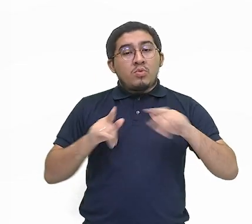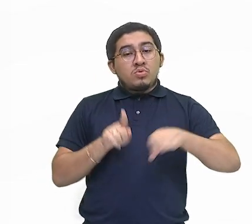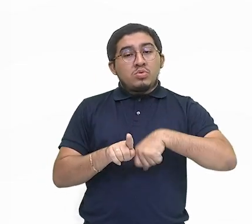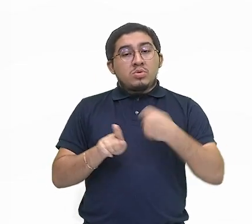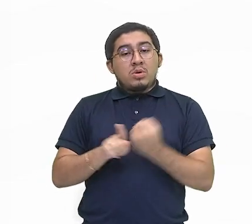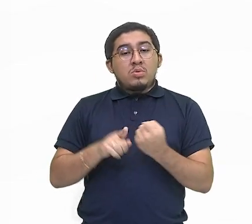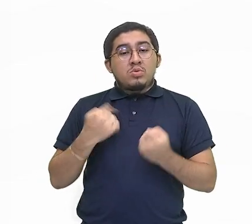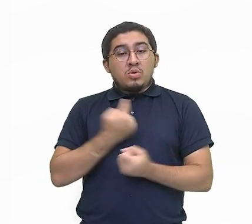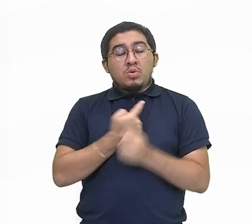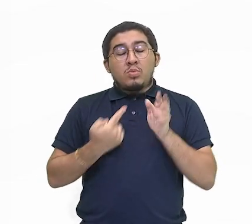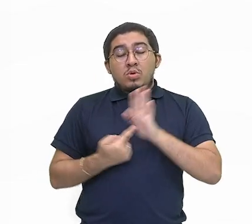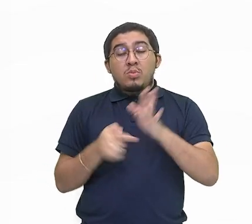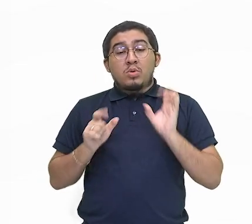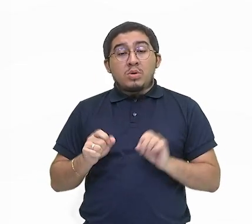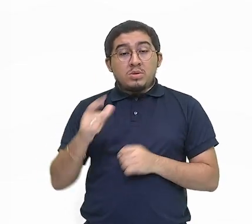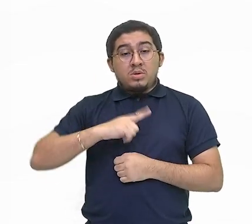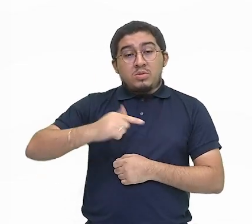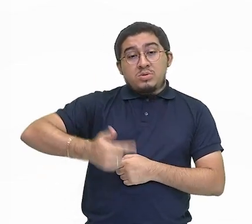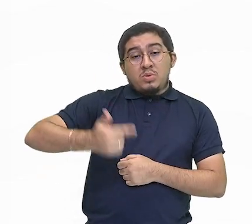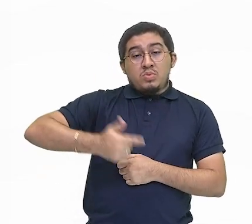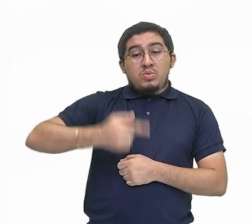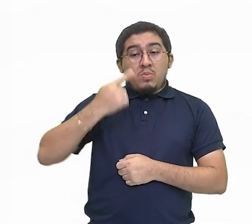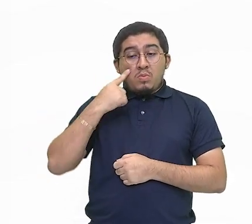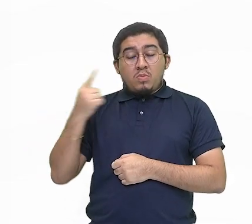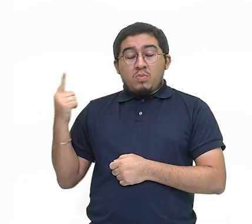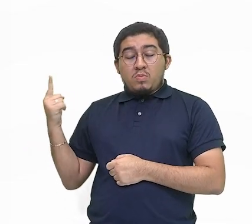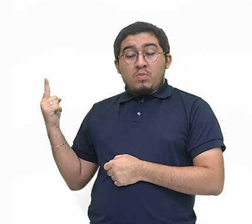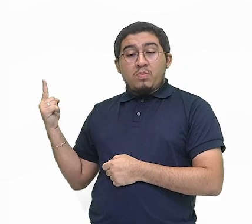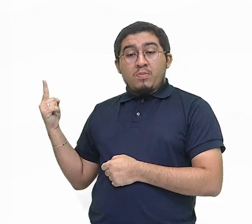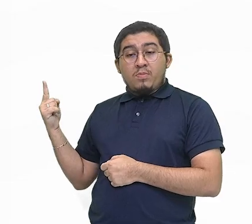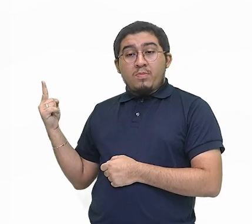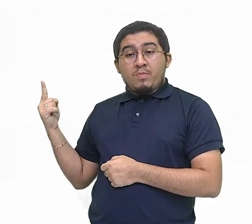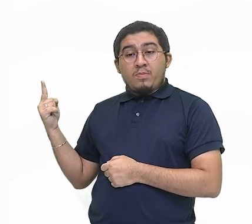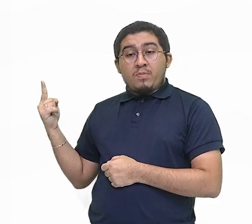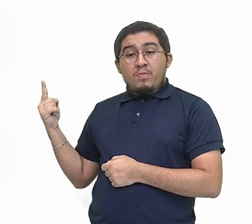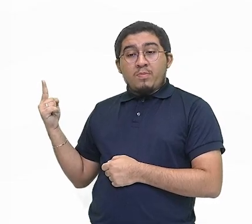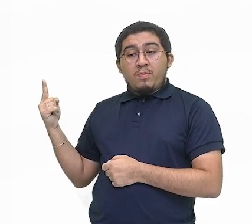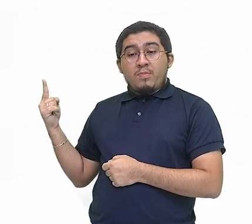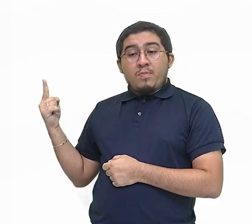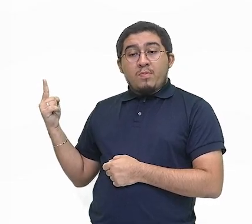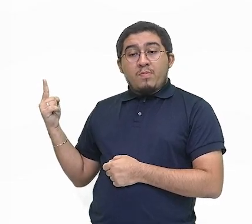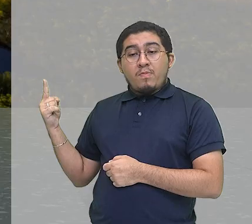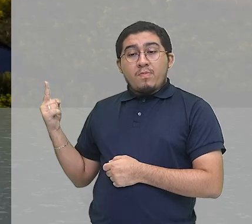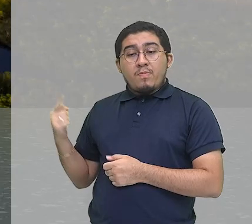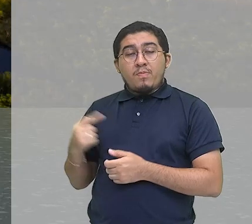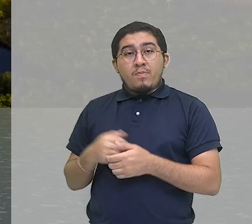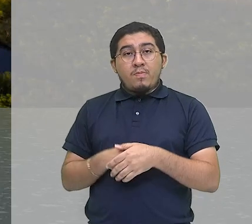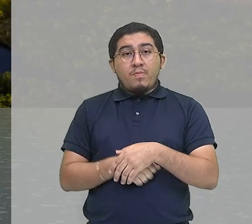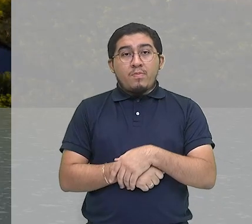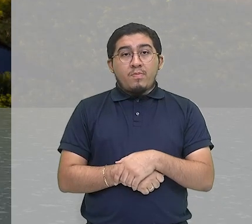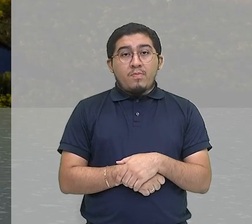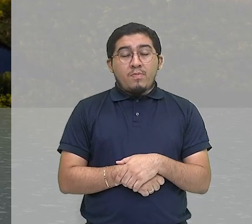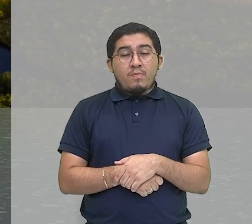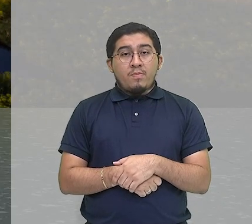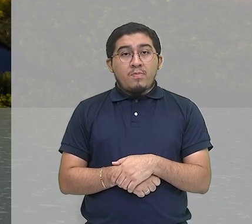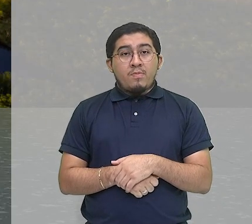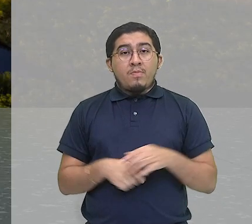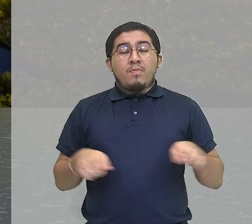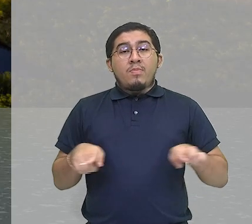para vocês aqui na unidade 2, movimentos sociais na Amazônia.